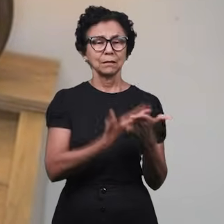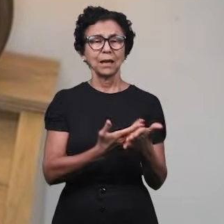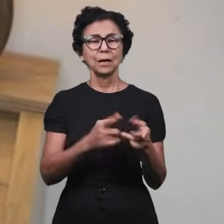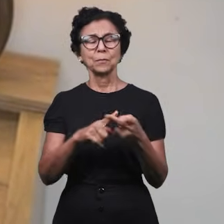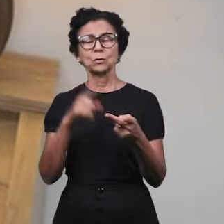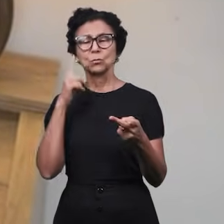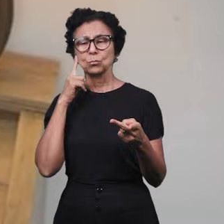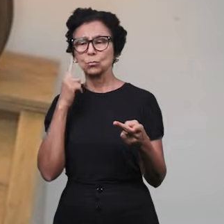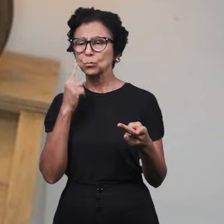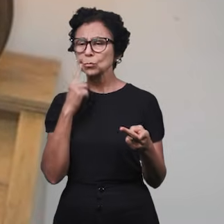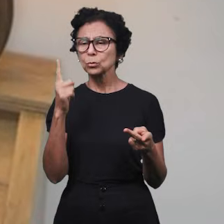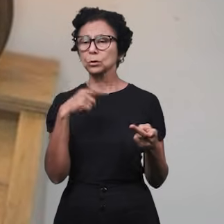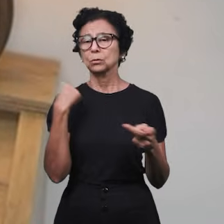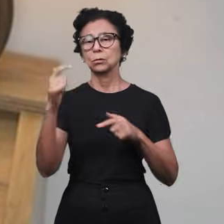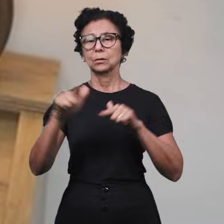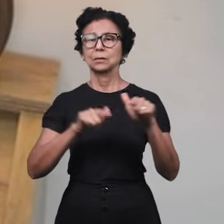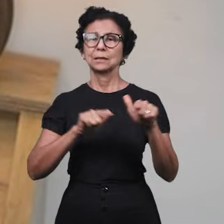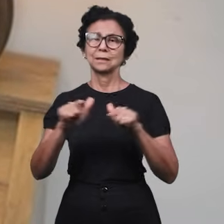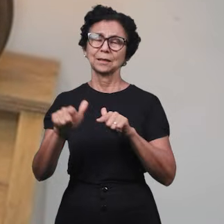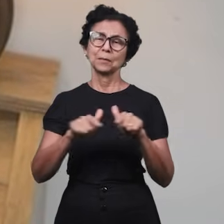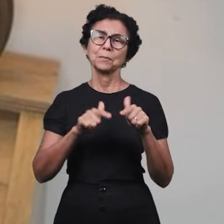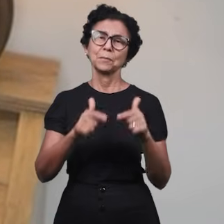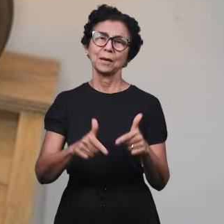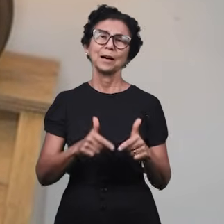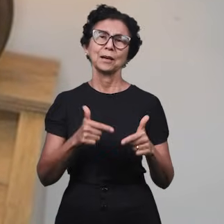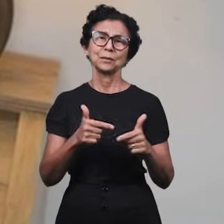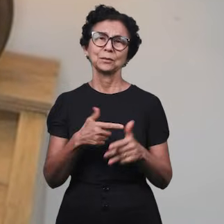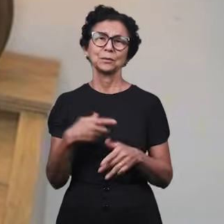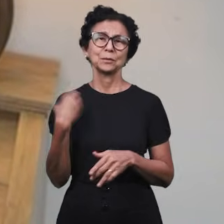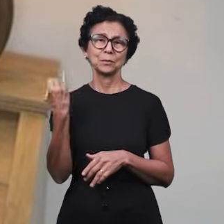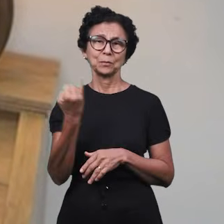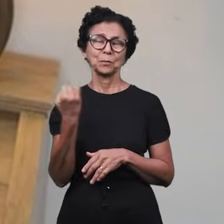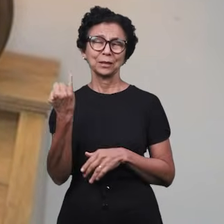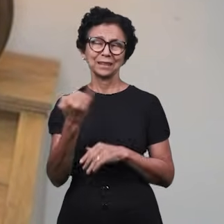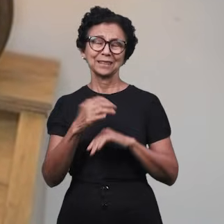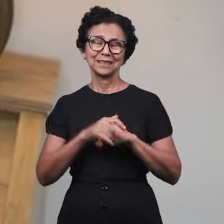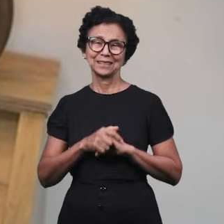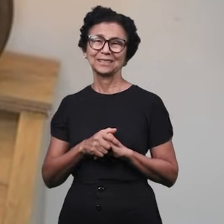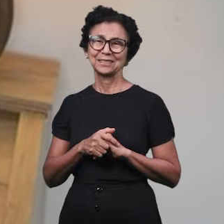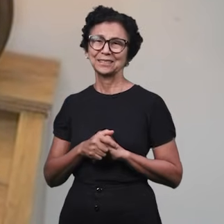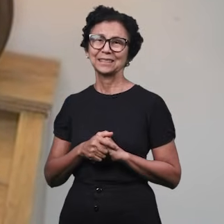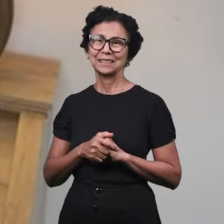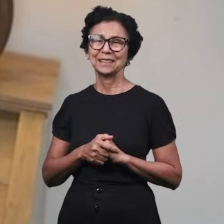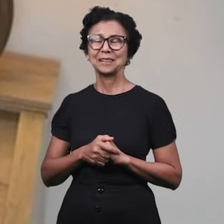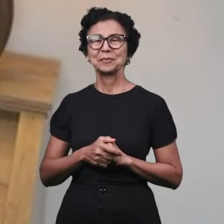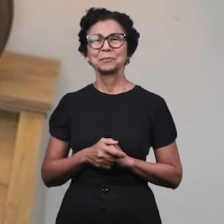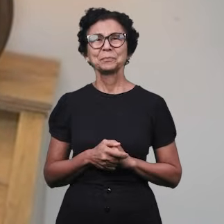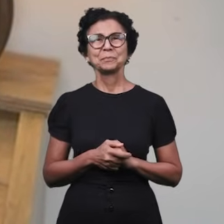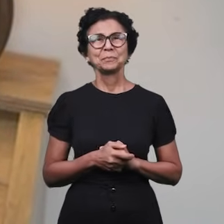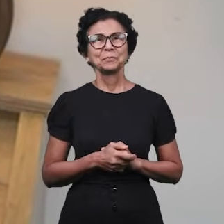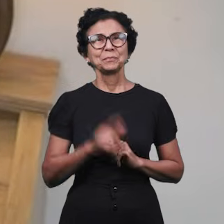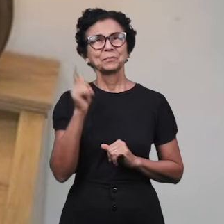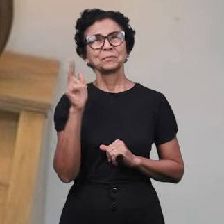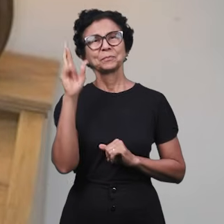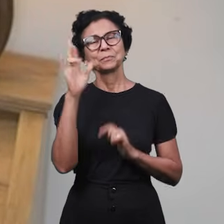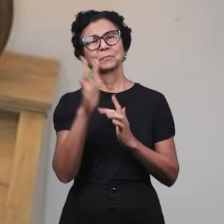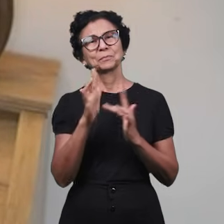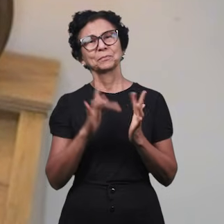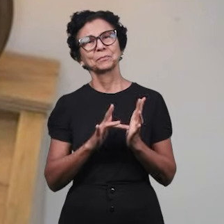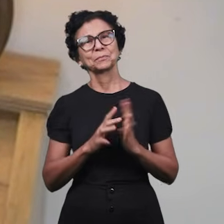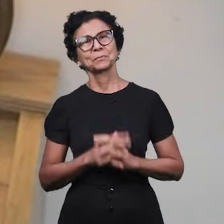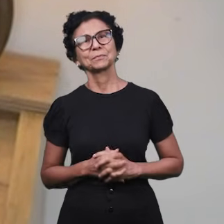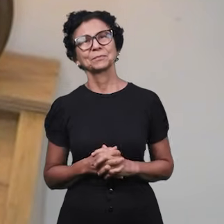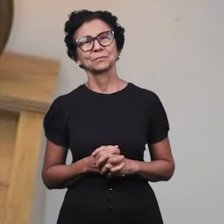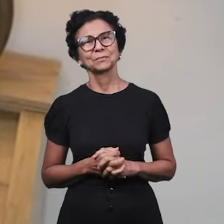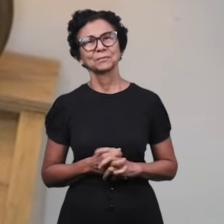irmãos que trabalham nessa grande seara, nesse grande trabalho tão nobre da parte do Senhor para as nossas vidas. A